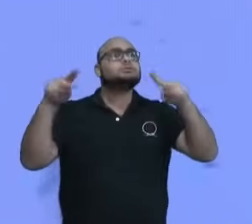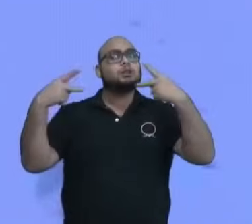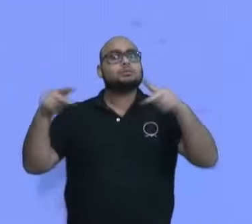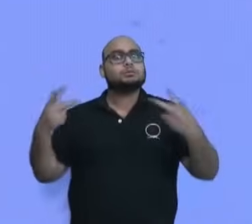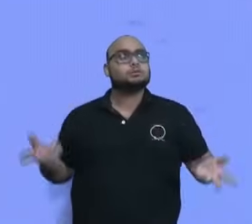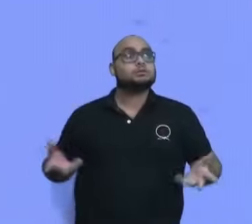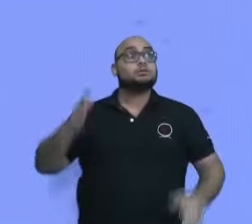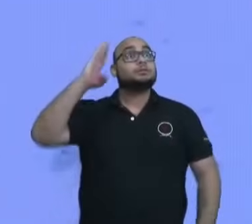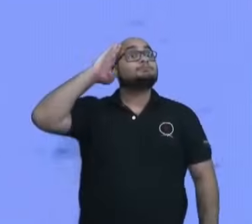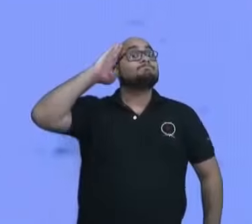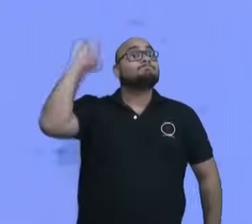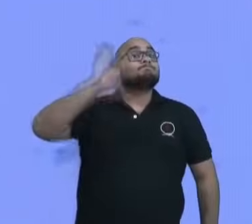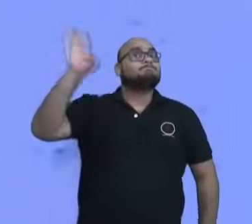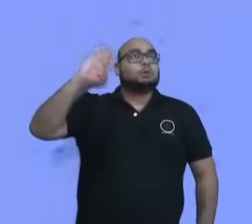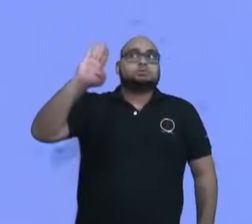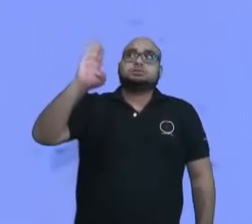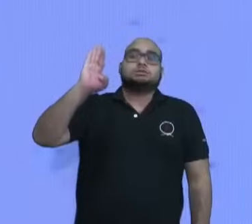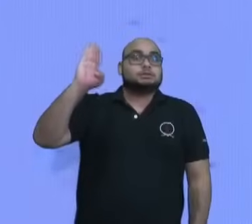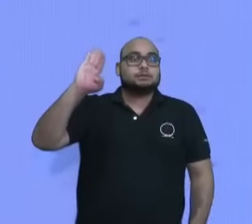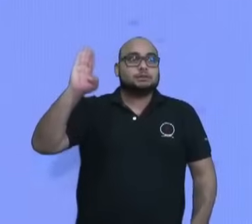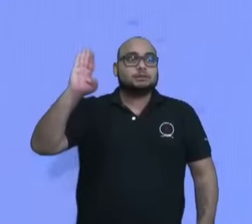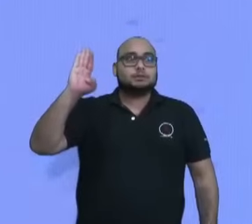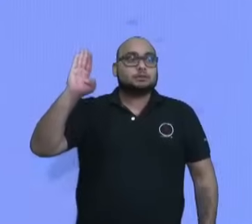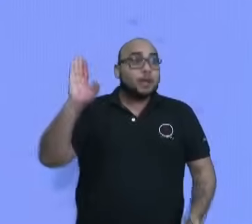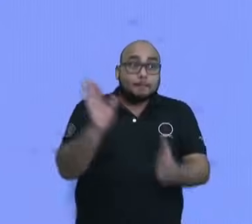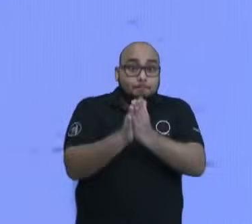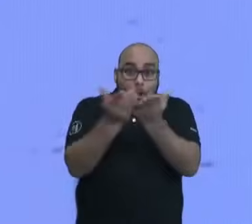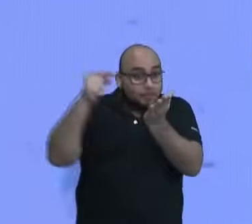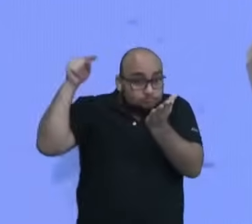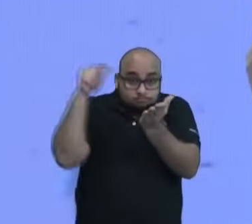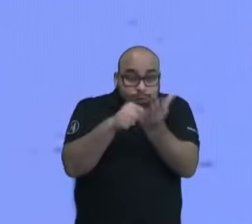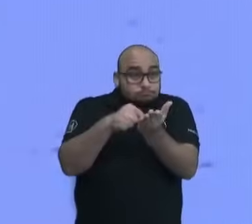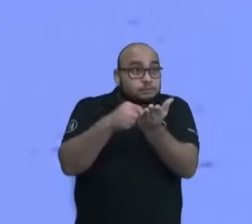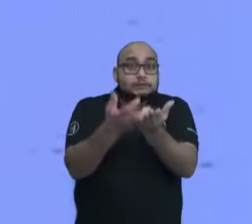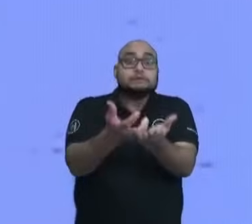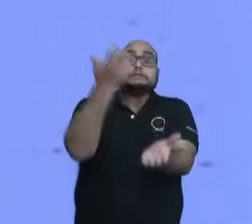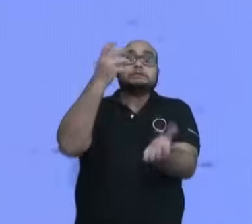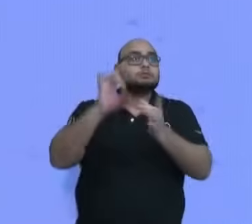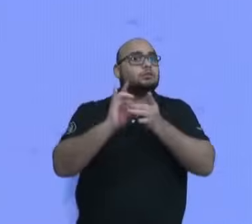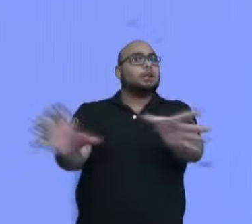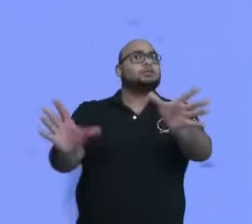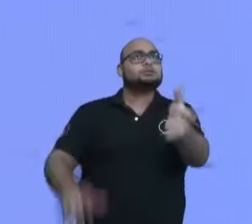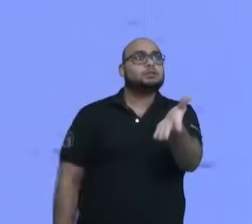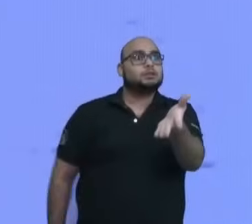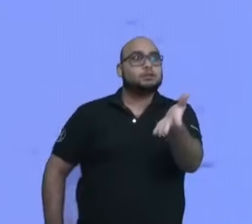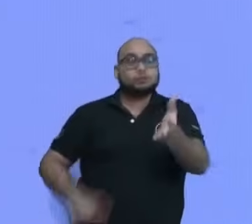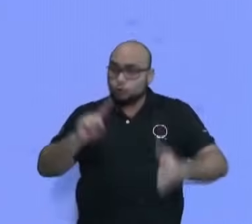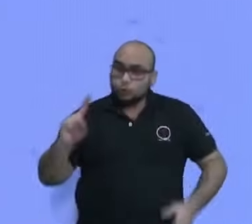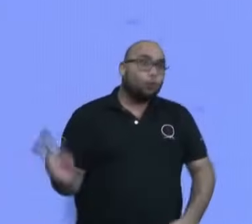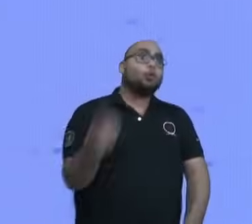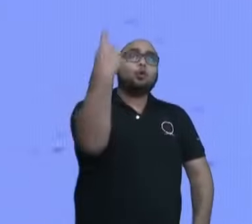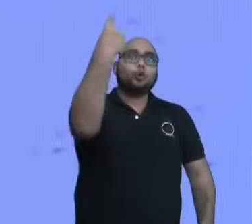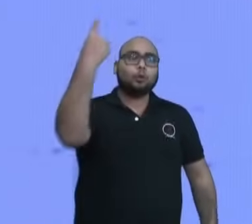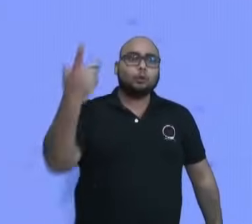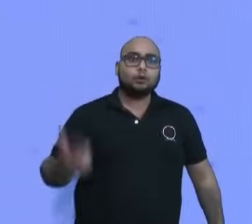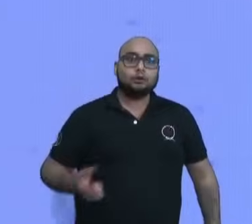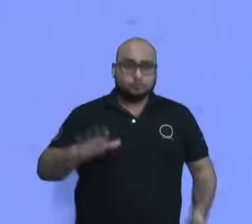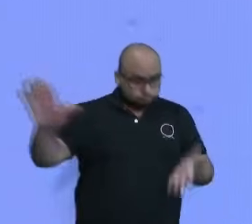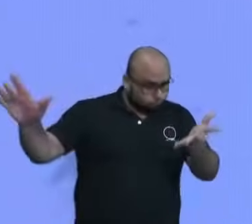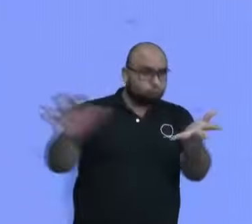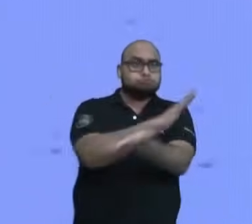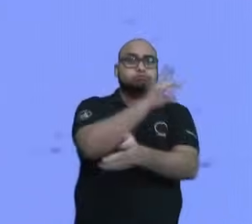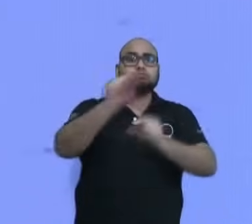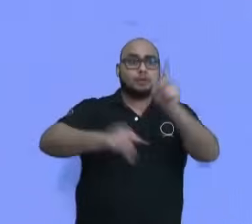Porque é ela que livra você da destruição a única coisa que destrói o povo de Deus quinto